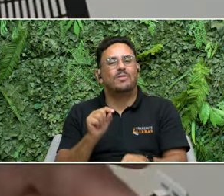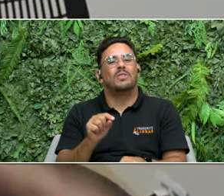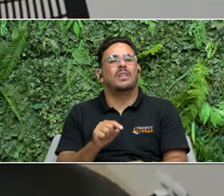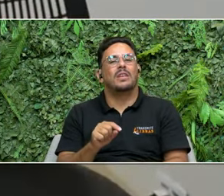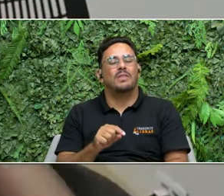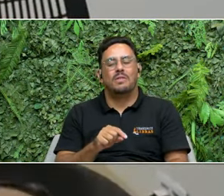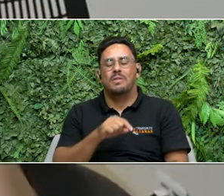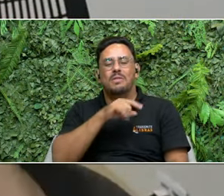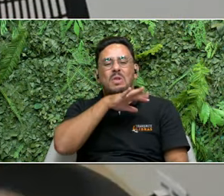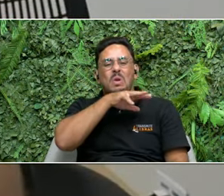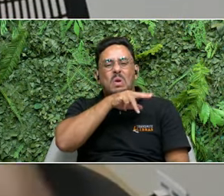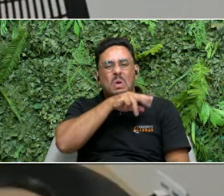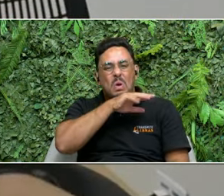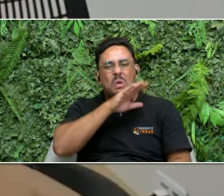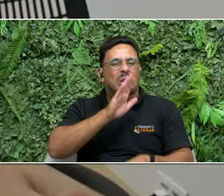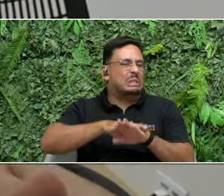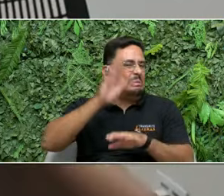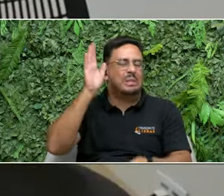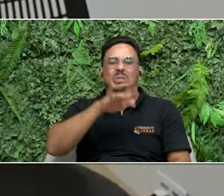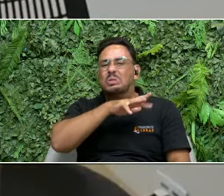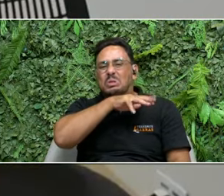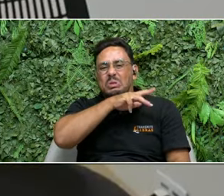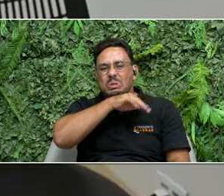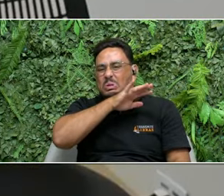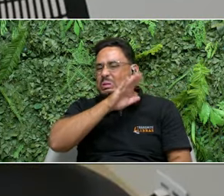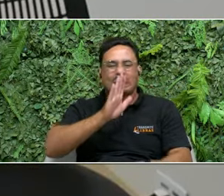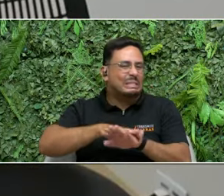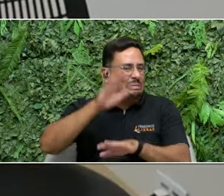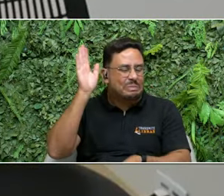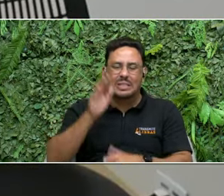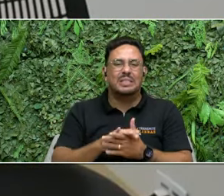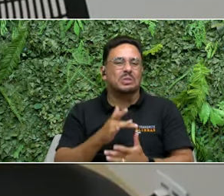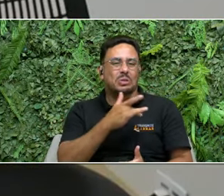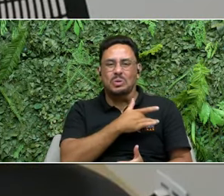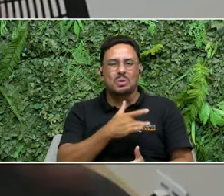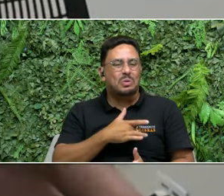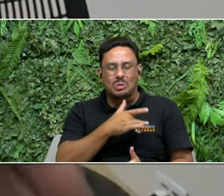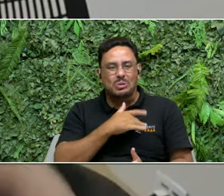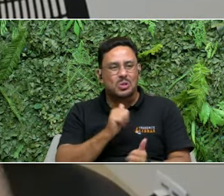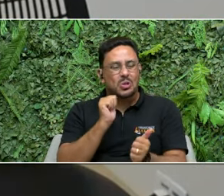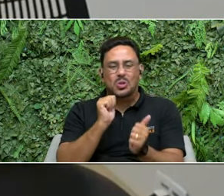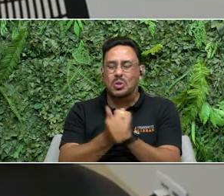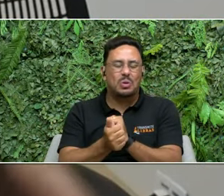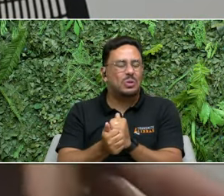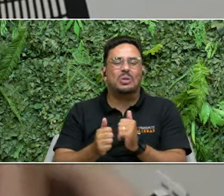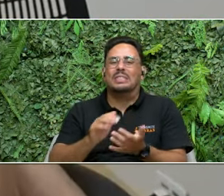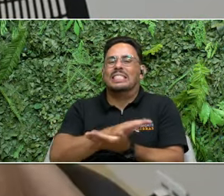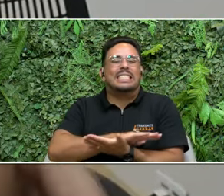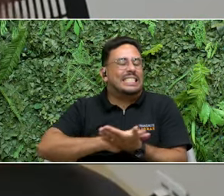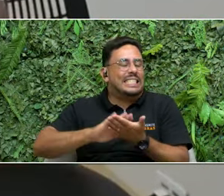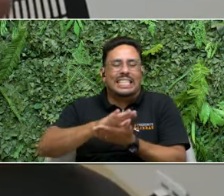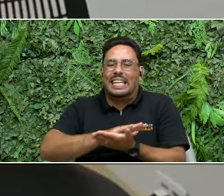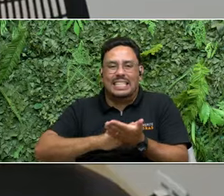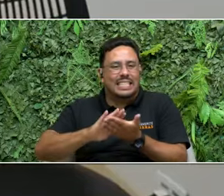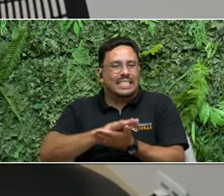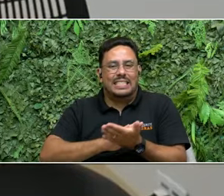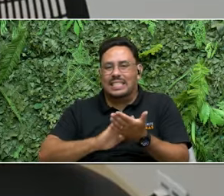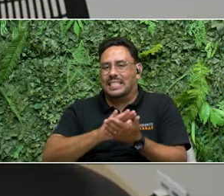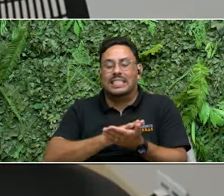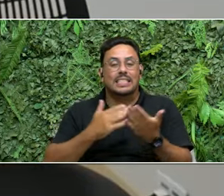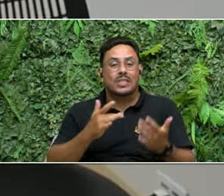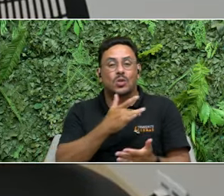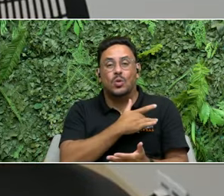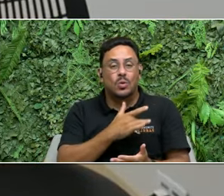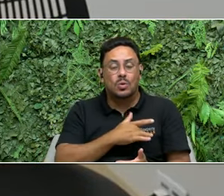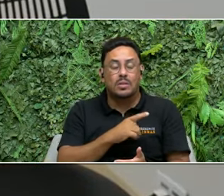porcaria uma grande porcaria o time do Cruzeiro não jogou absolutamente nada o Cruzeiro